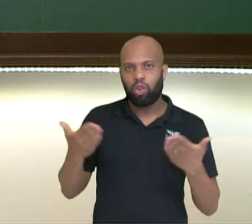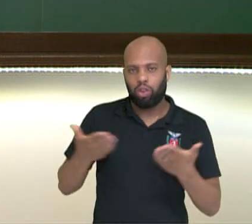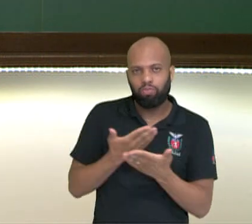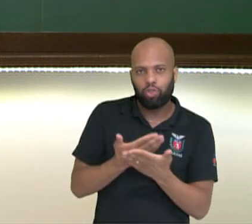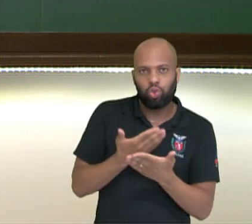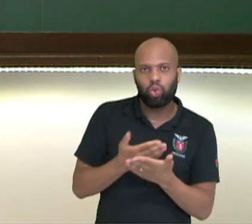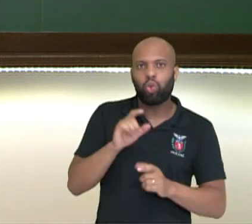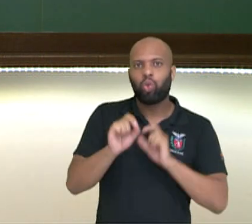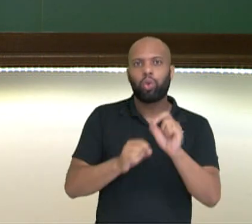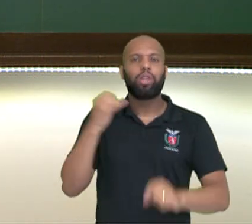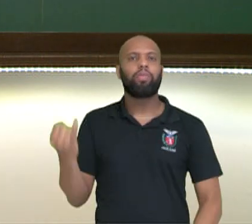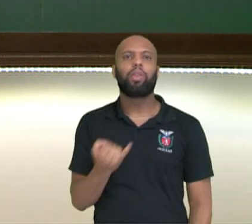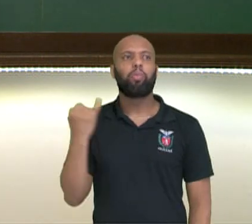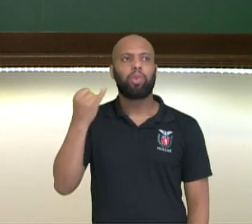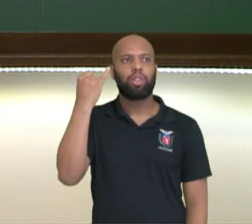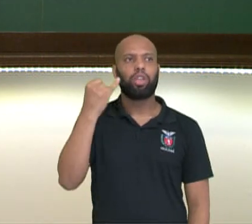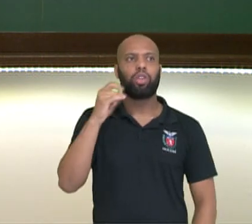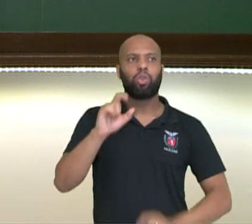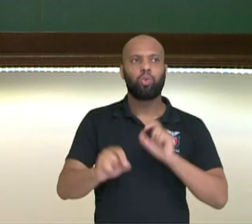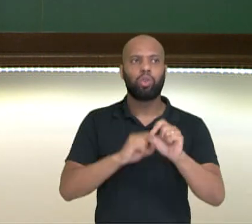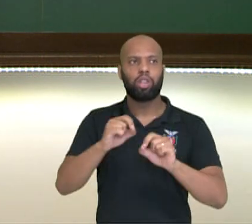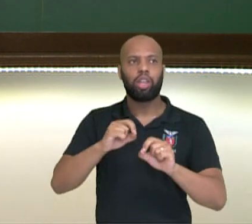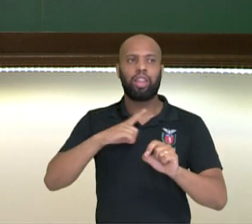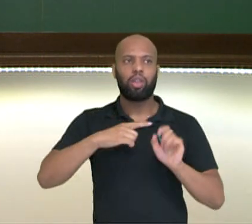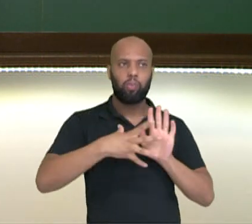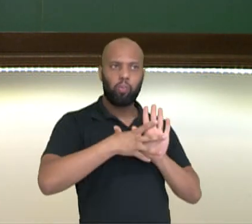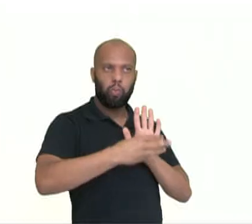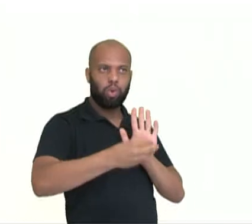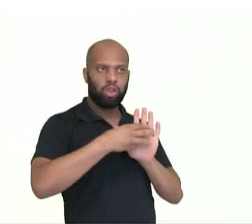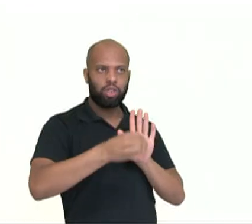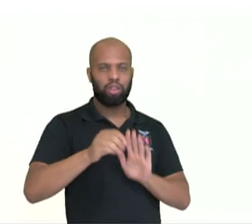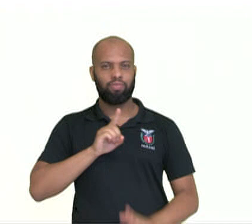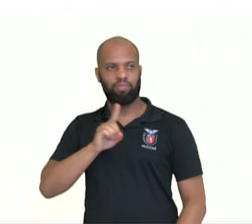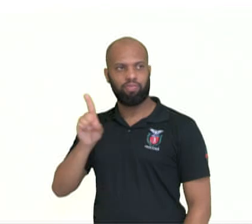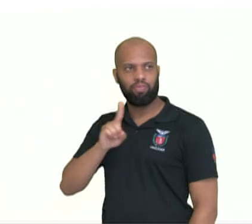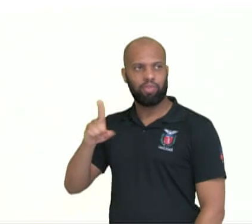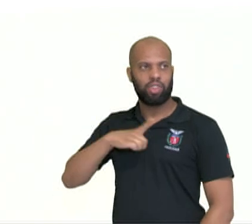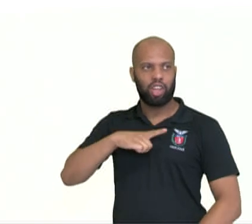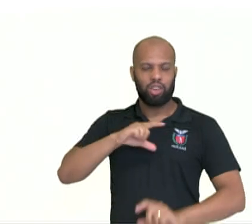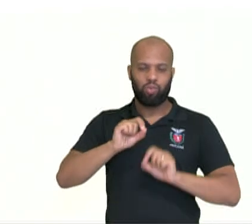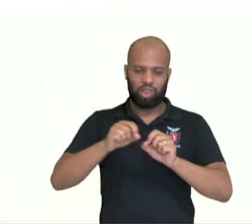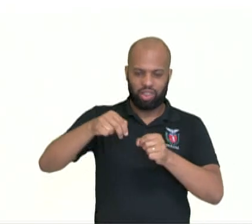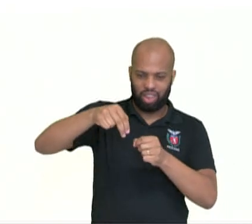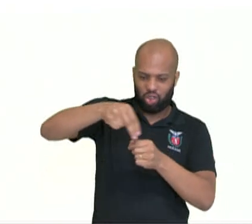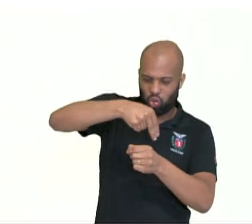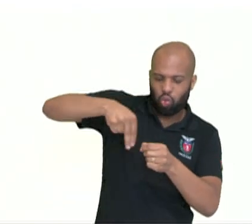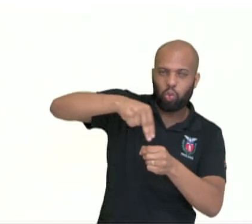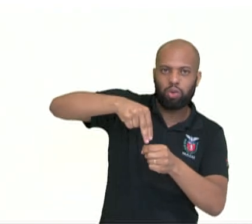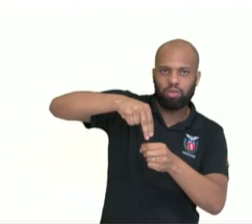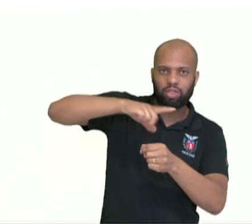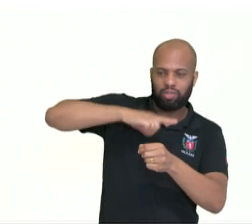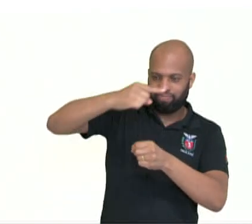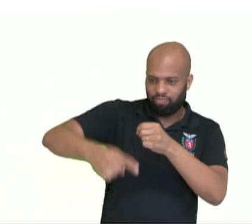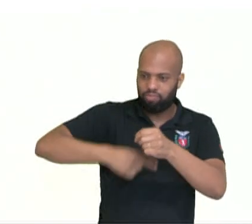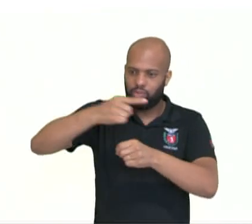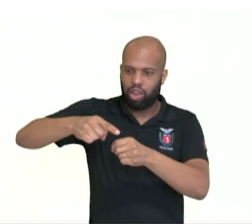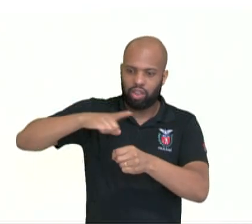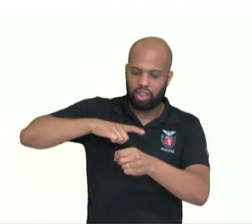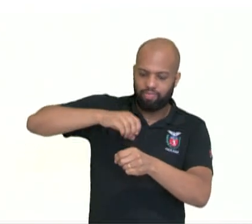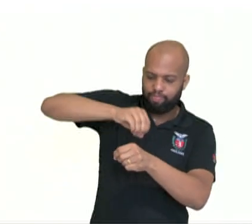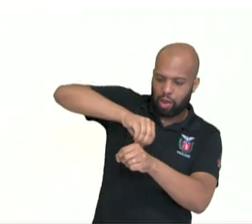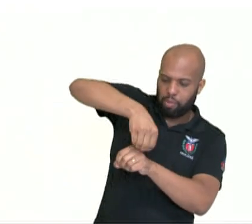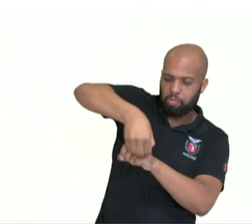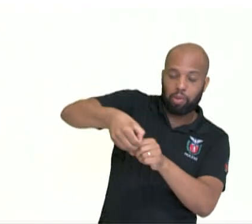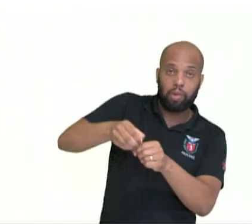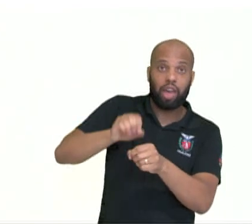aqui, o que importa é o modelo de Rutherford-Bohr, que é um modelo em que tem o núcleo atômico, com prótons e